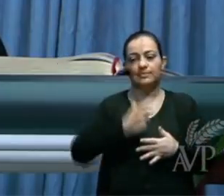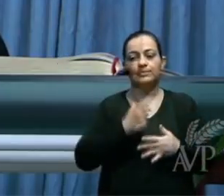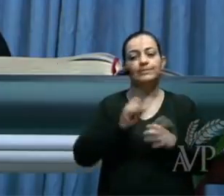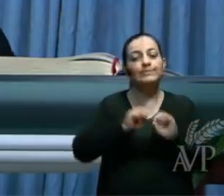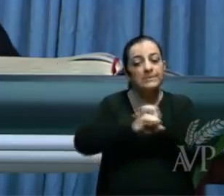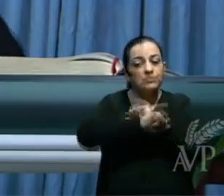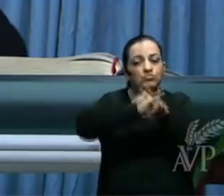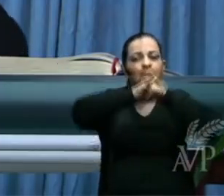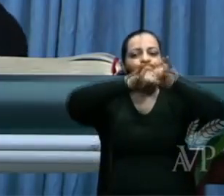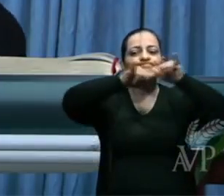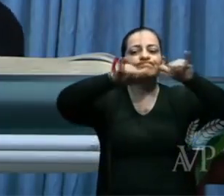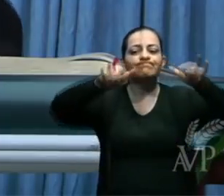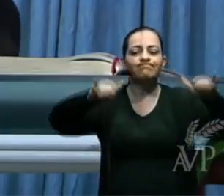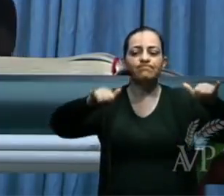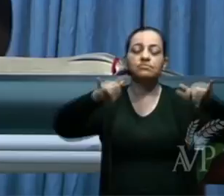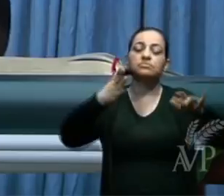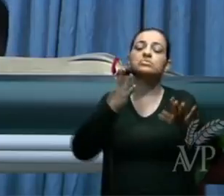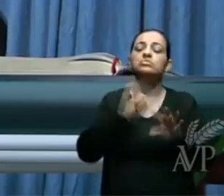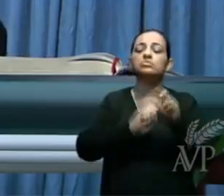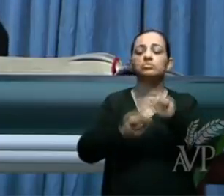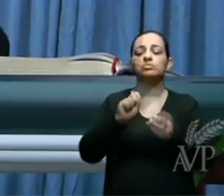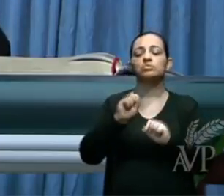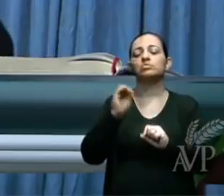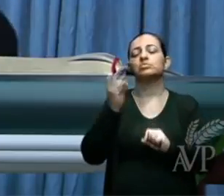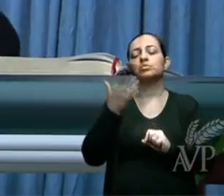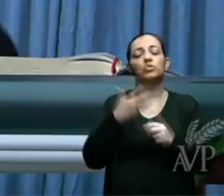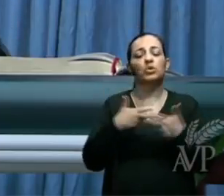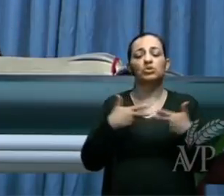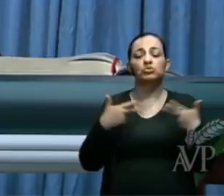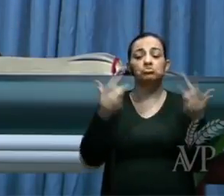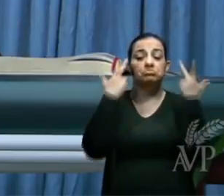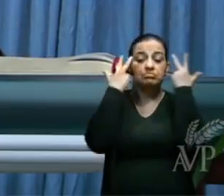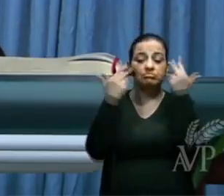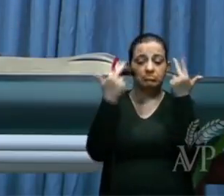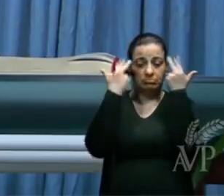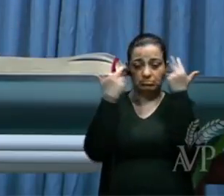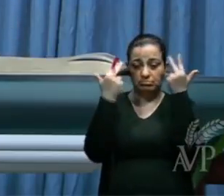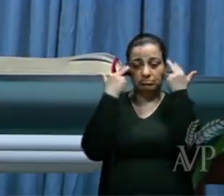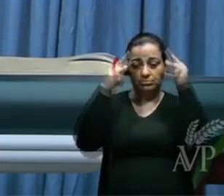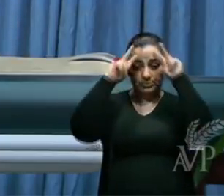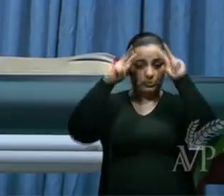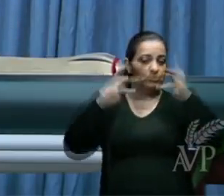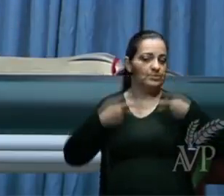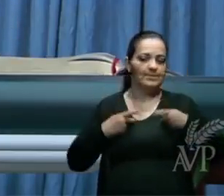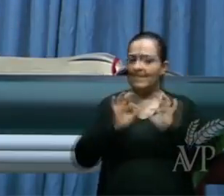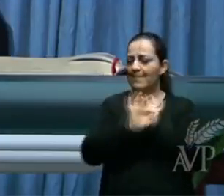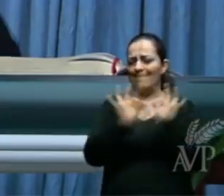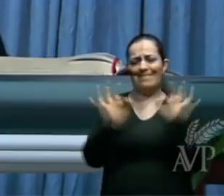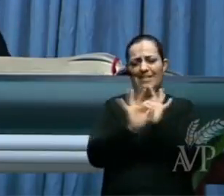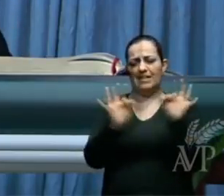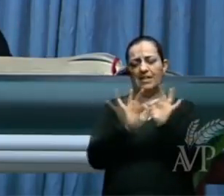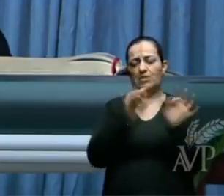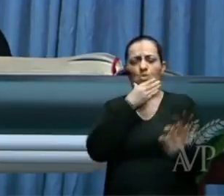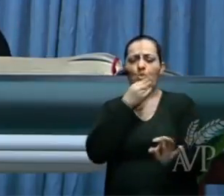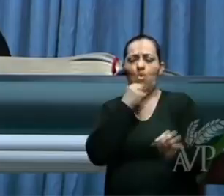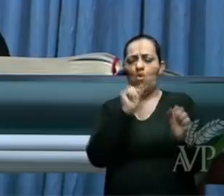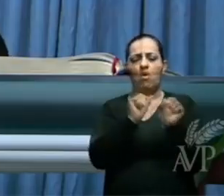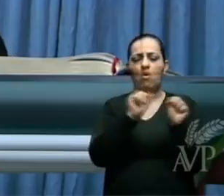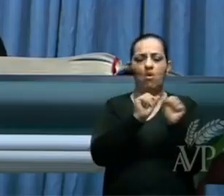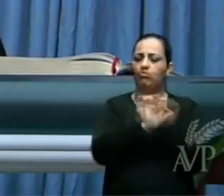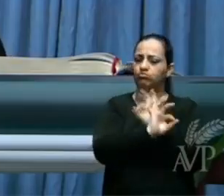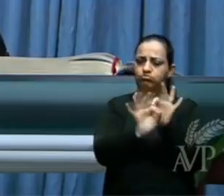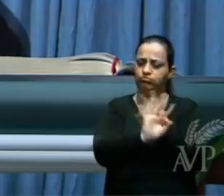são a eles não são coisas naturais humanas não é o homem que faz